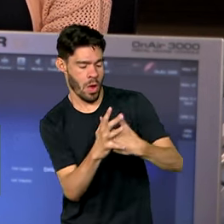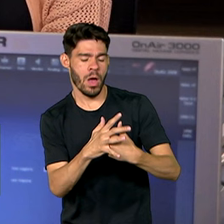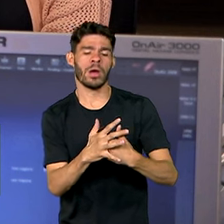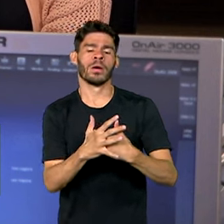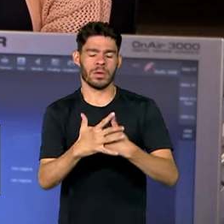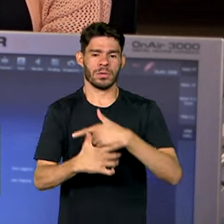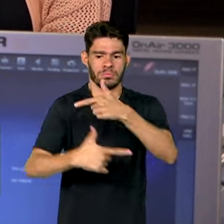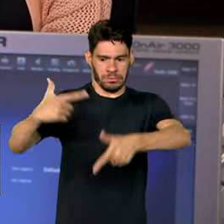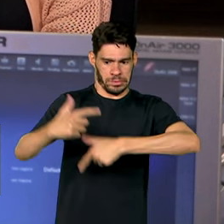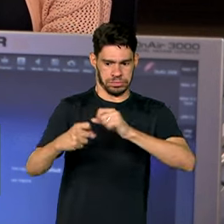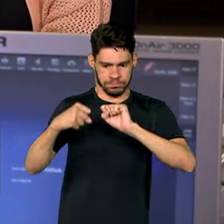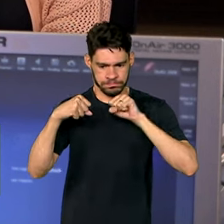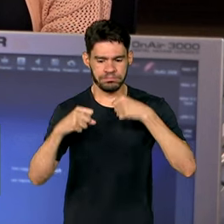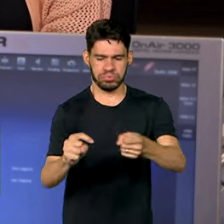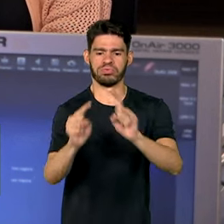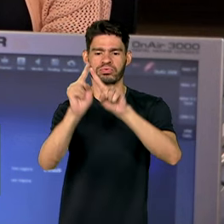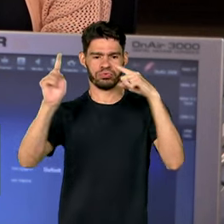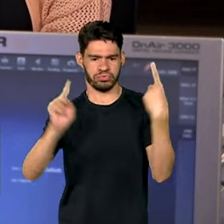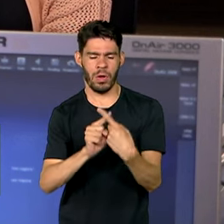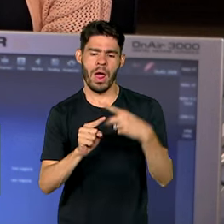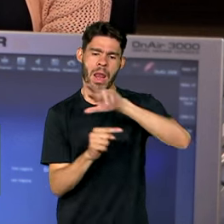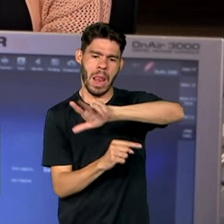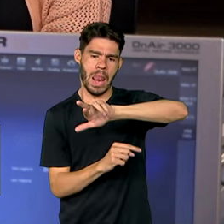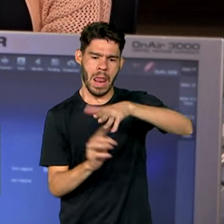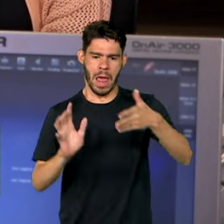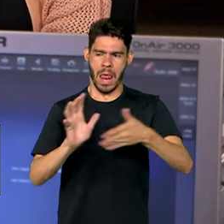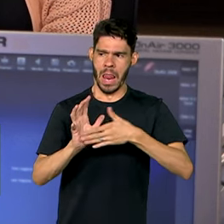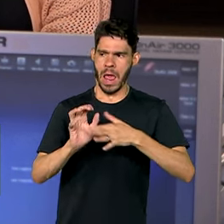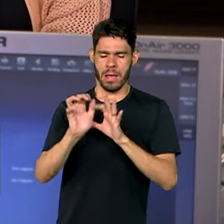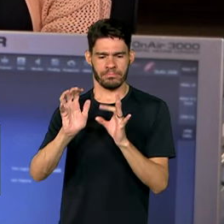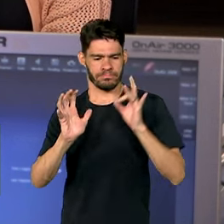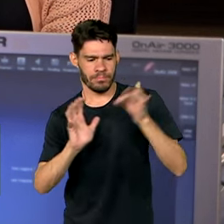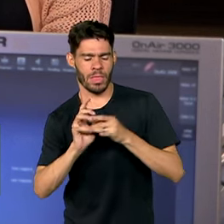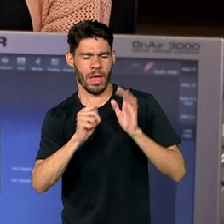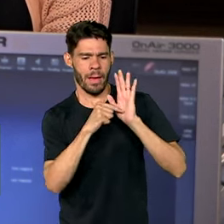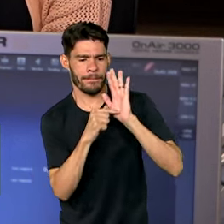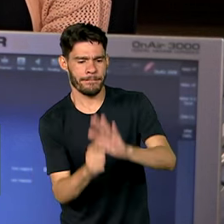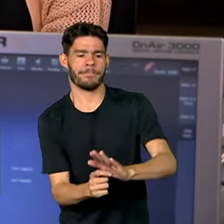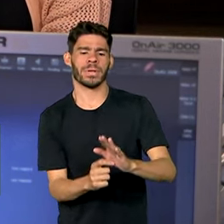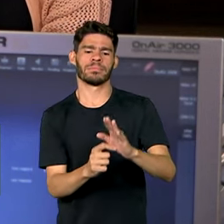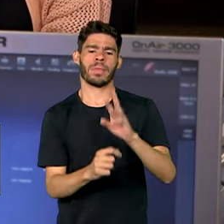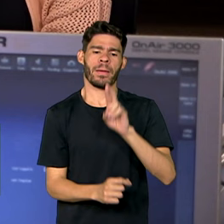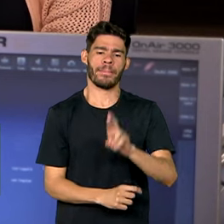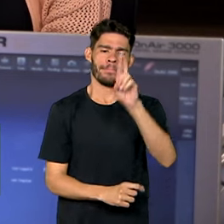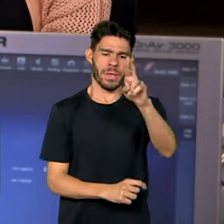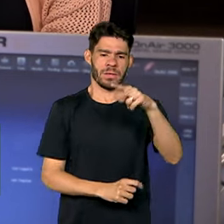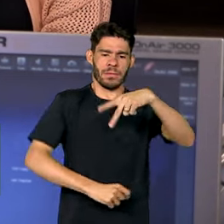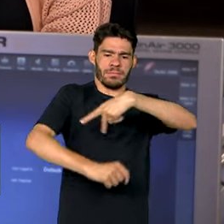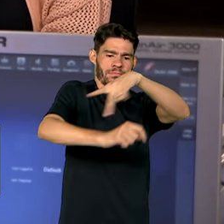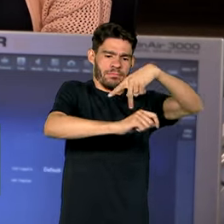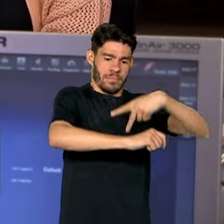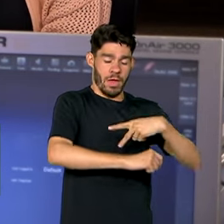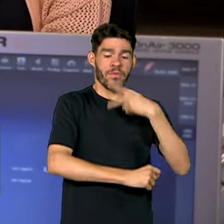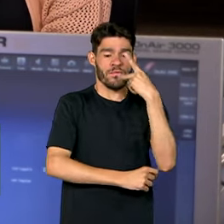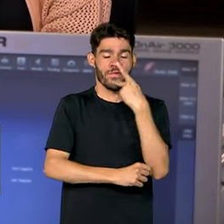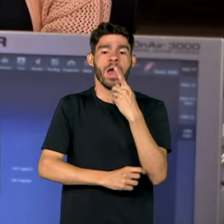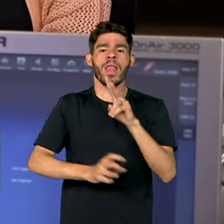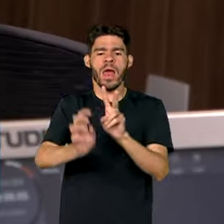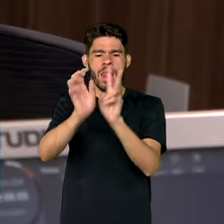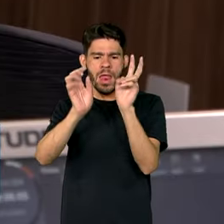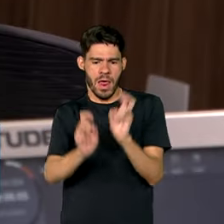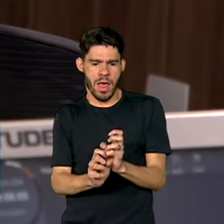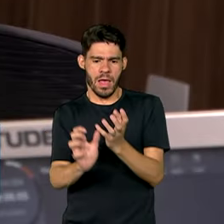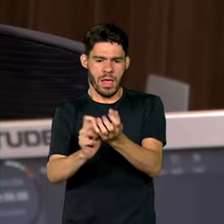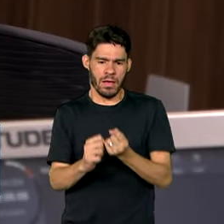Tarefa fez diversas reuniões para consolidar propostas que serão apresentadas aos chefes de estado e para falar mais sobre esses assuntos